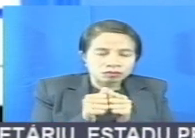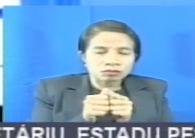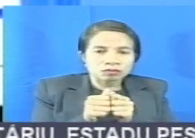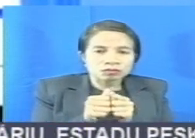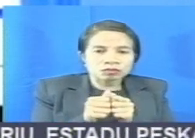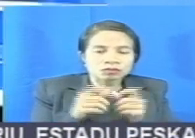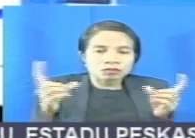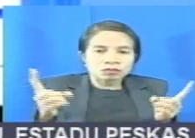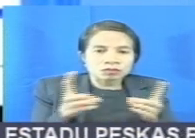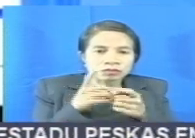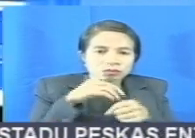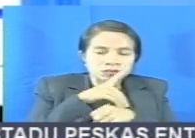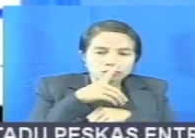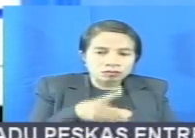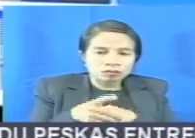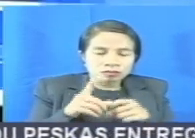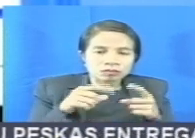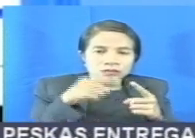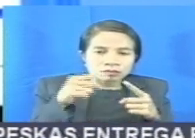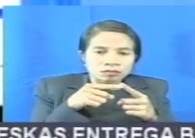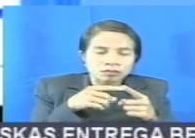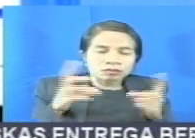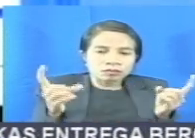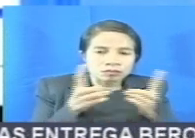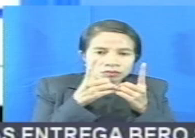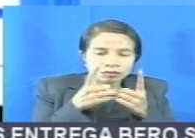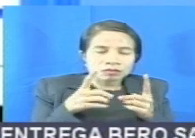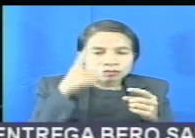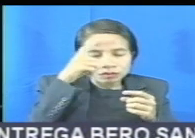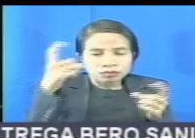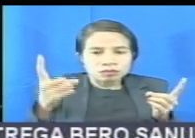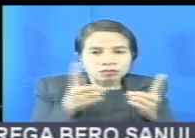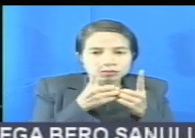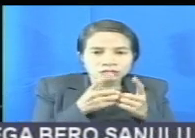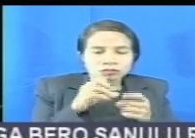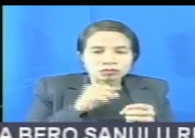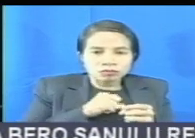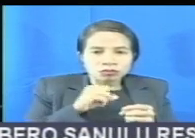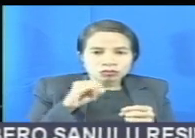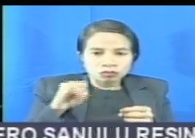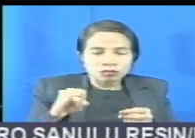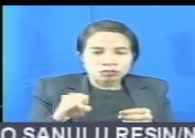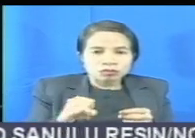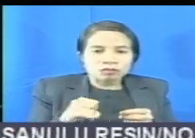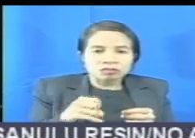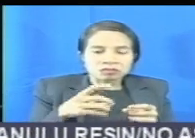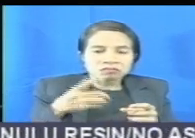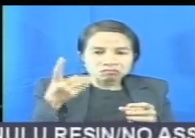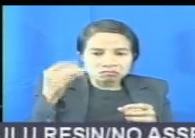o de hasur desastre nes kuano se acontece tamba acontece de raukona e suai e a parte dili aí be comece sae e